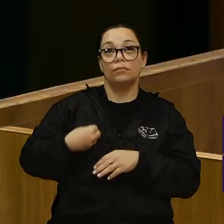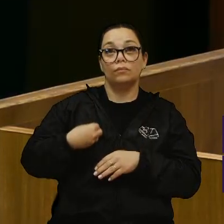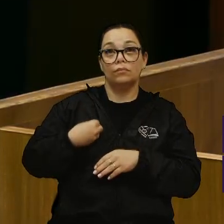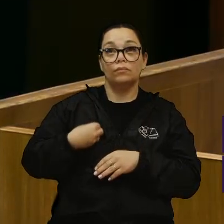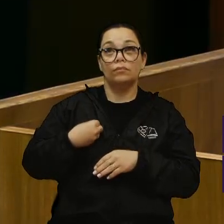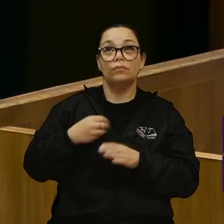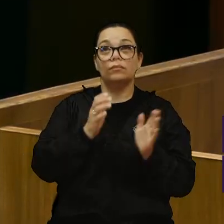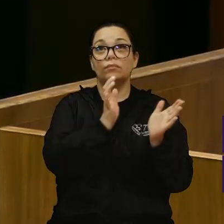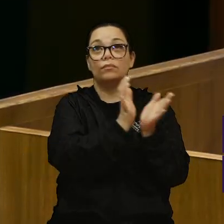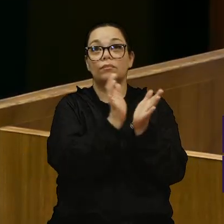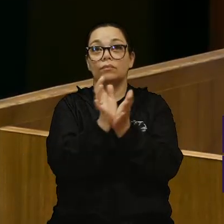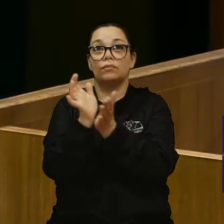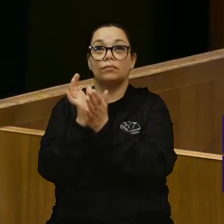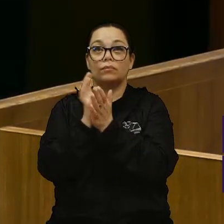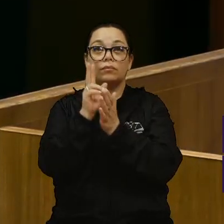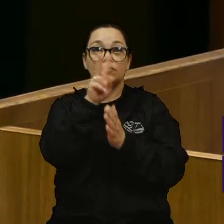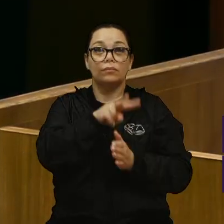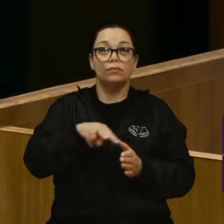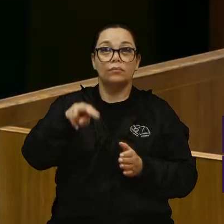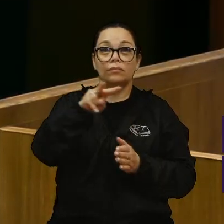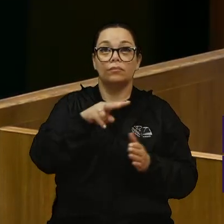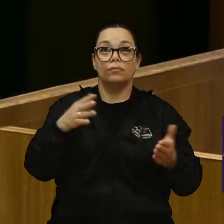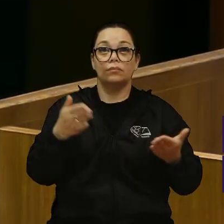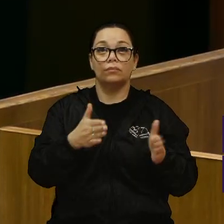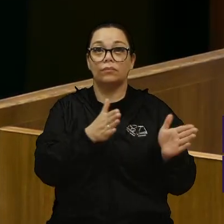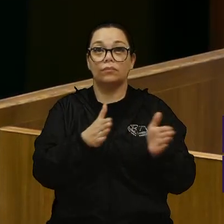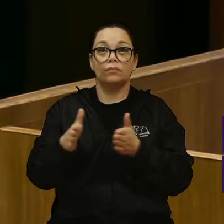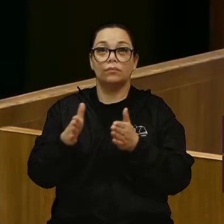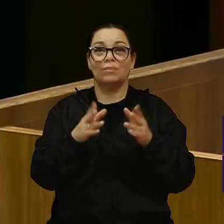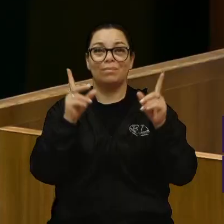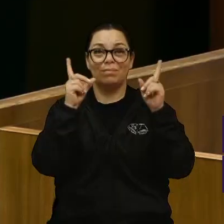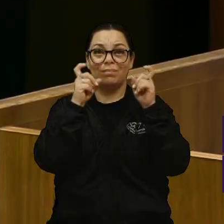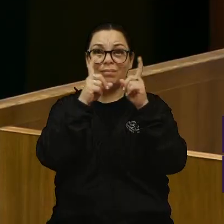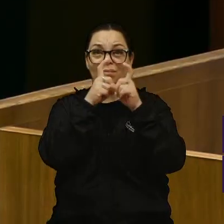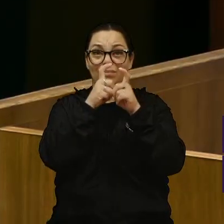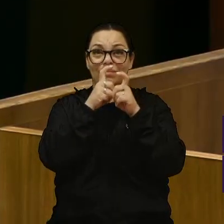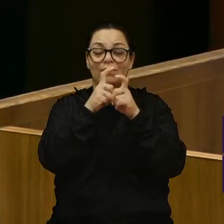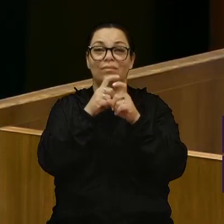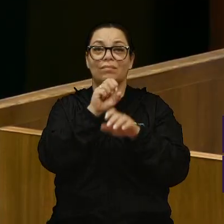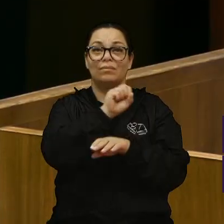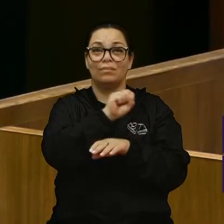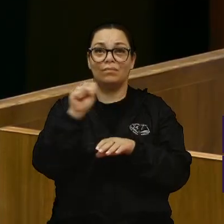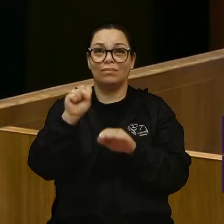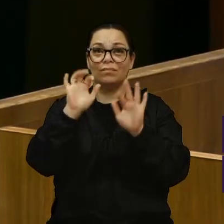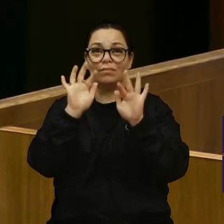tantos colegas que eu vejo aqui, num período tão difícil, porque é final de semestre.